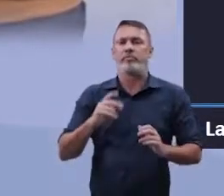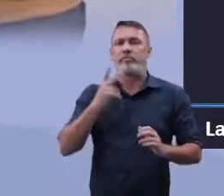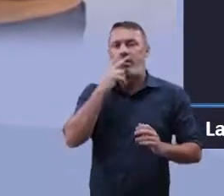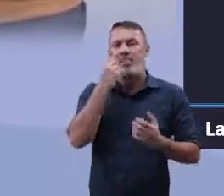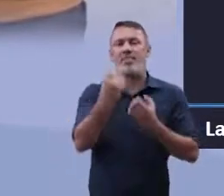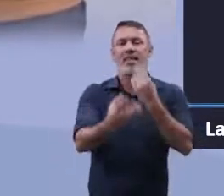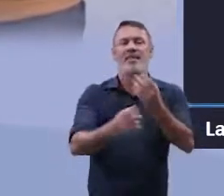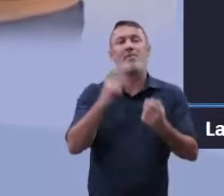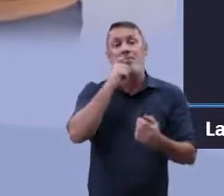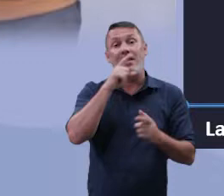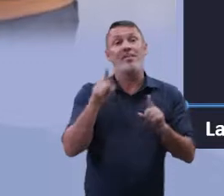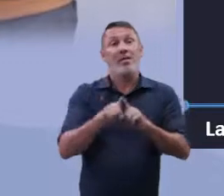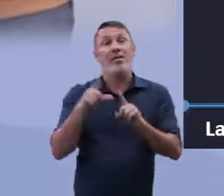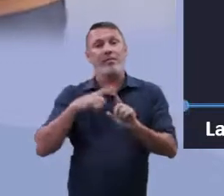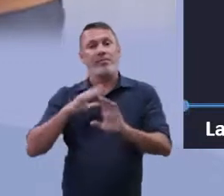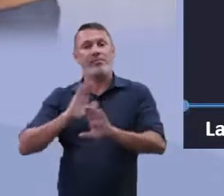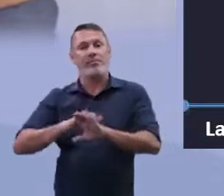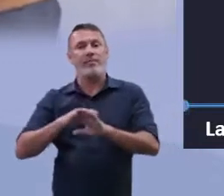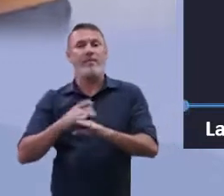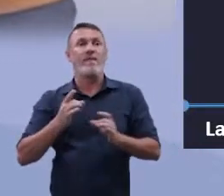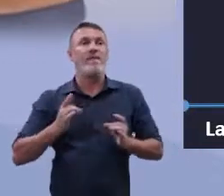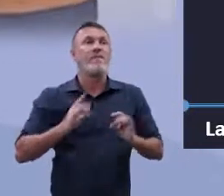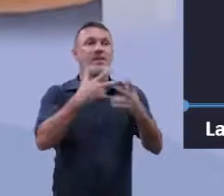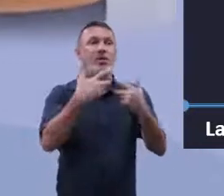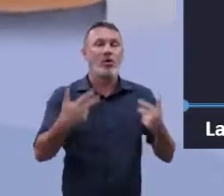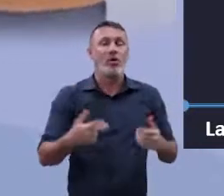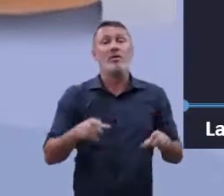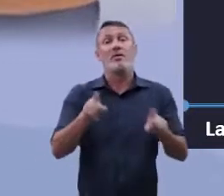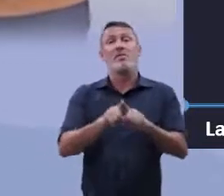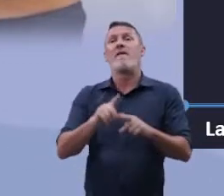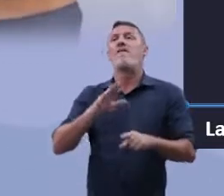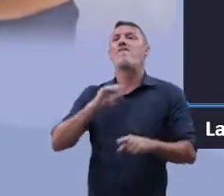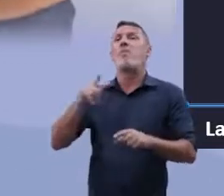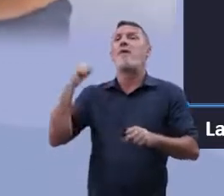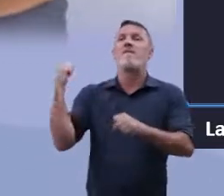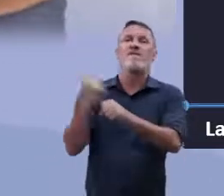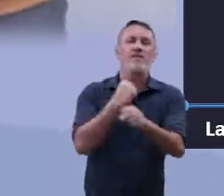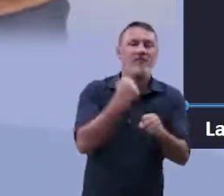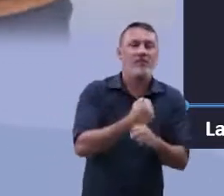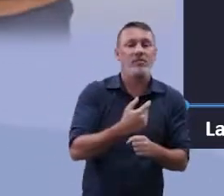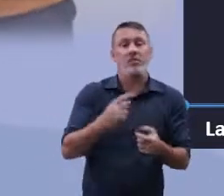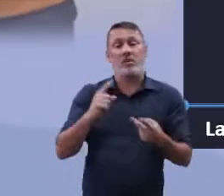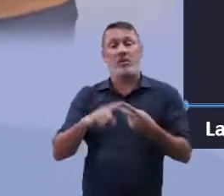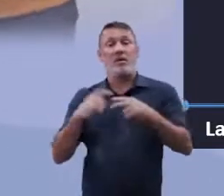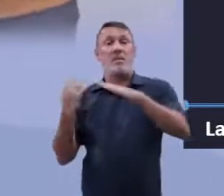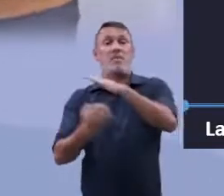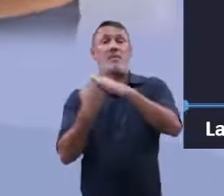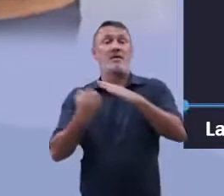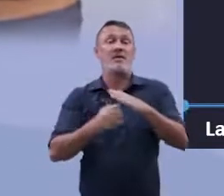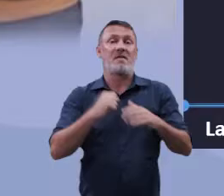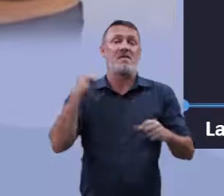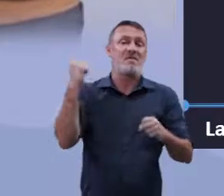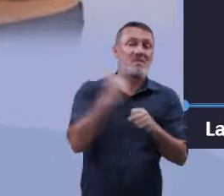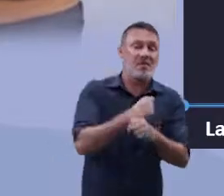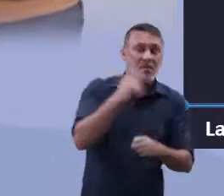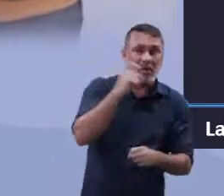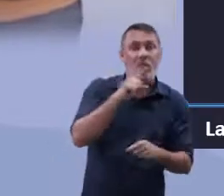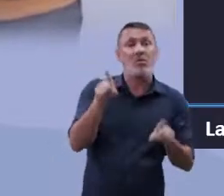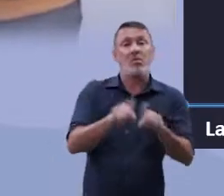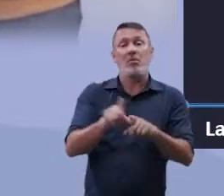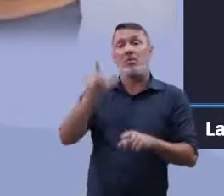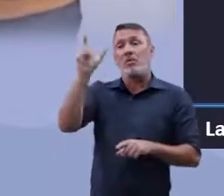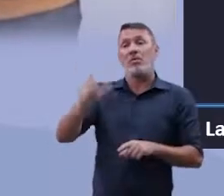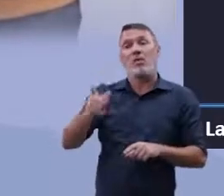fornecer, às vezes para vender um produto, às vezes para falar mal de alguém ou acabar com a empresa, com a imagem de uma